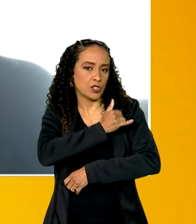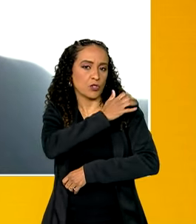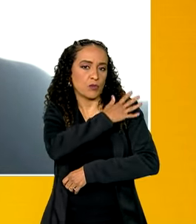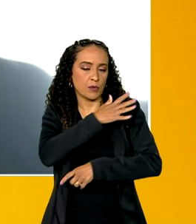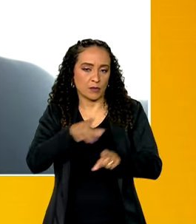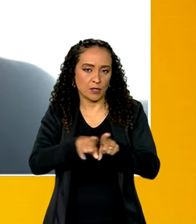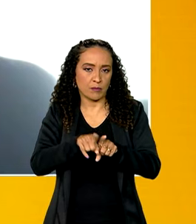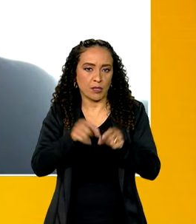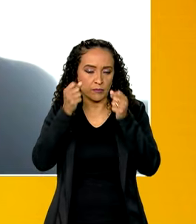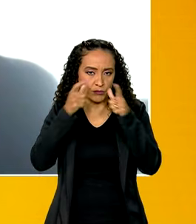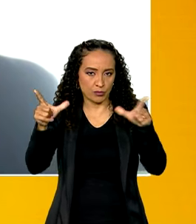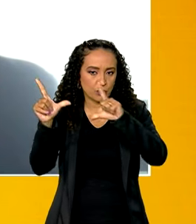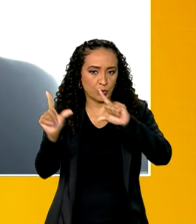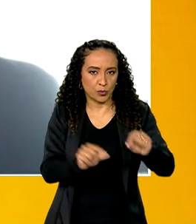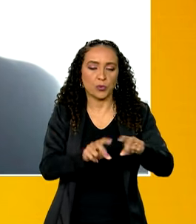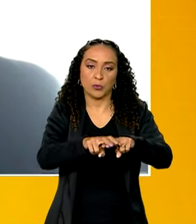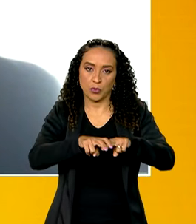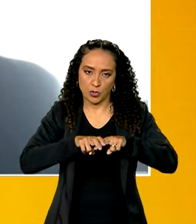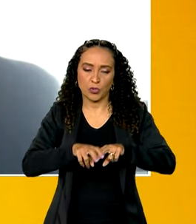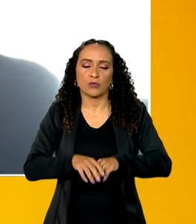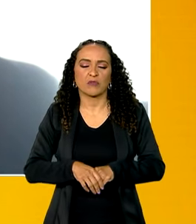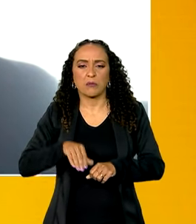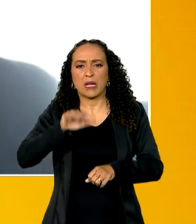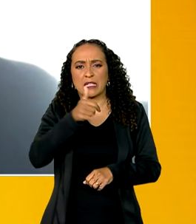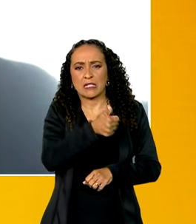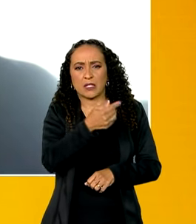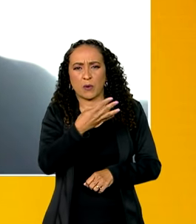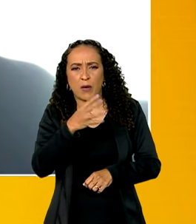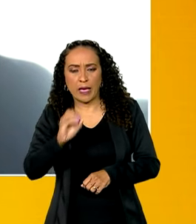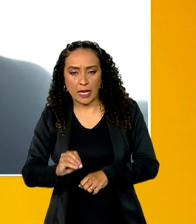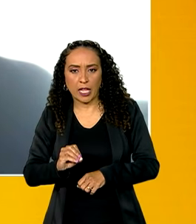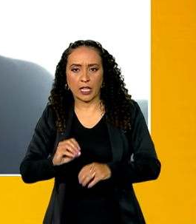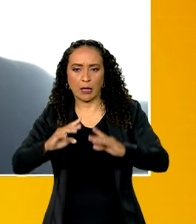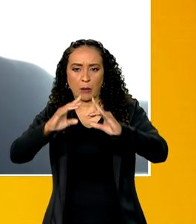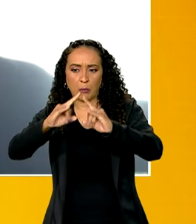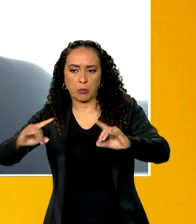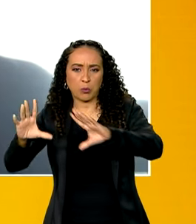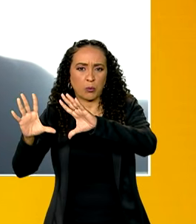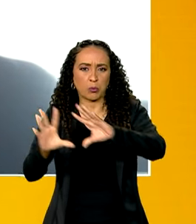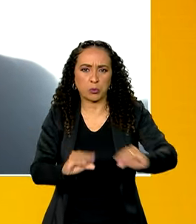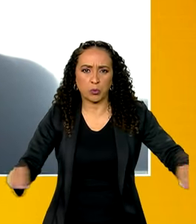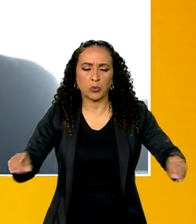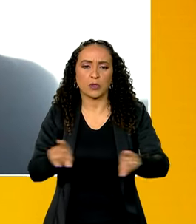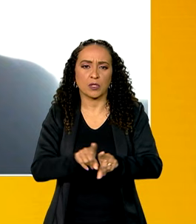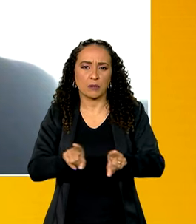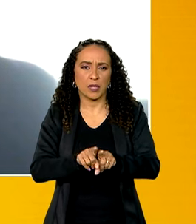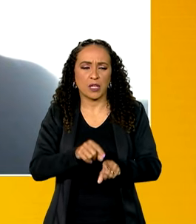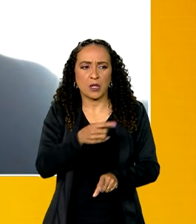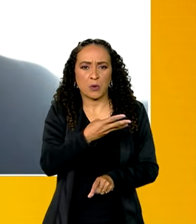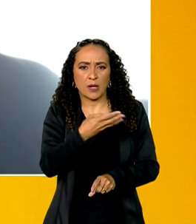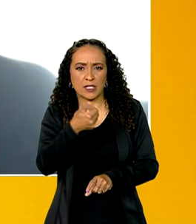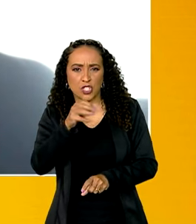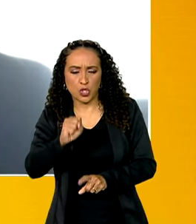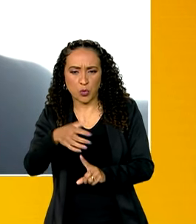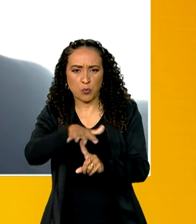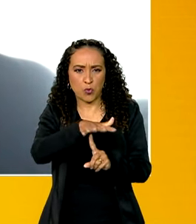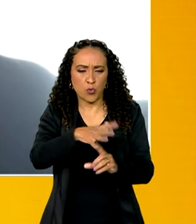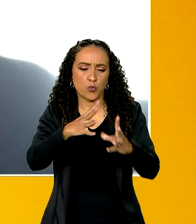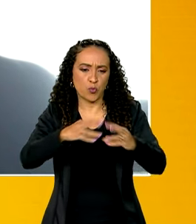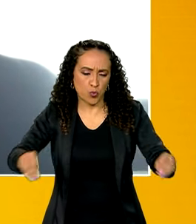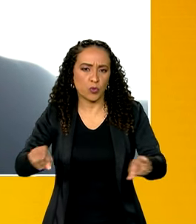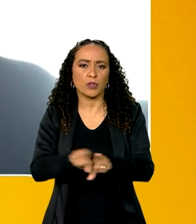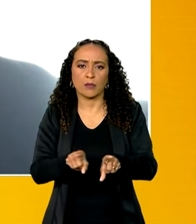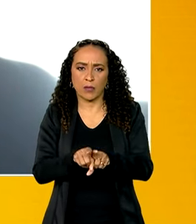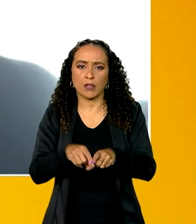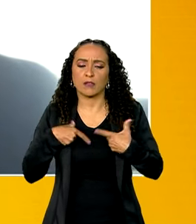dos alertas, né? Foram destruídos mais de 140 acampamentos, 418 motores. Então, que mostra um volume